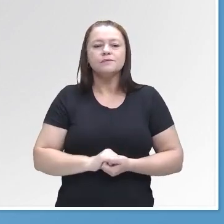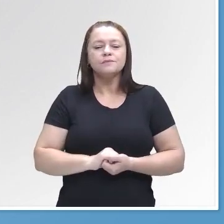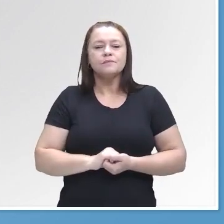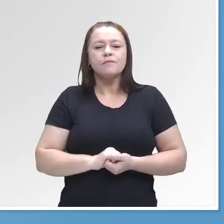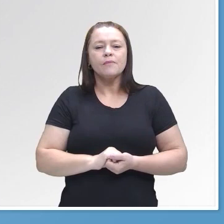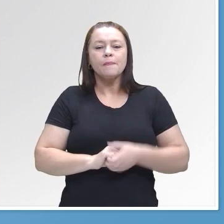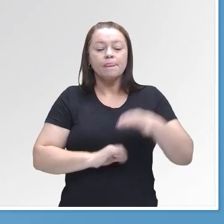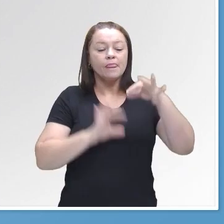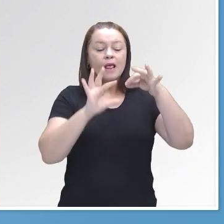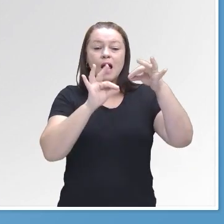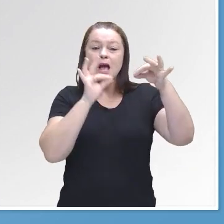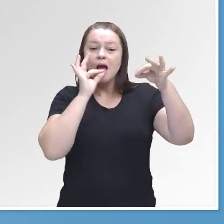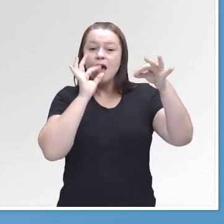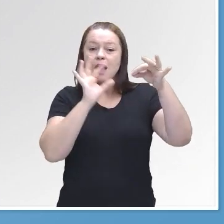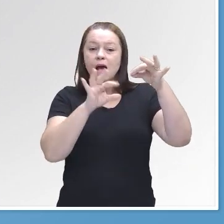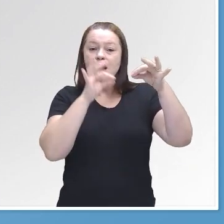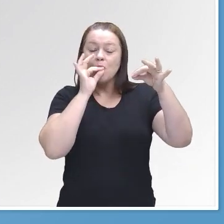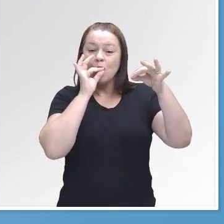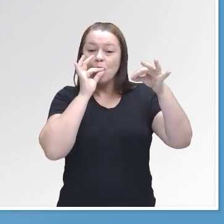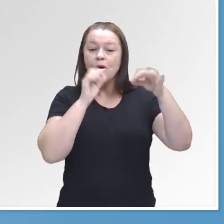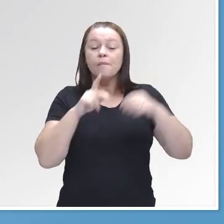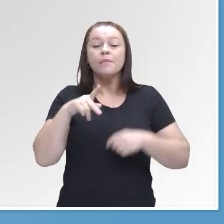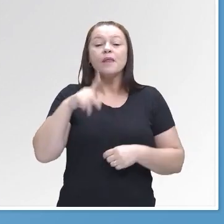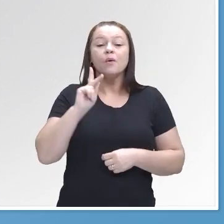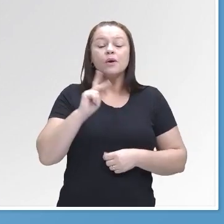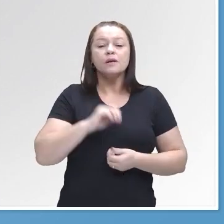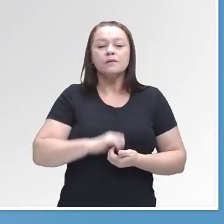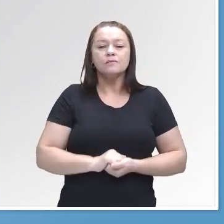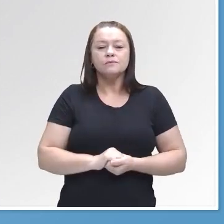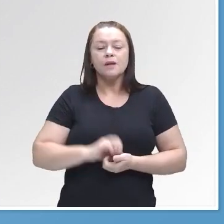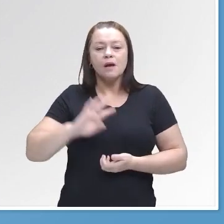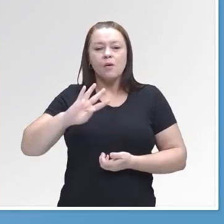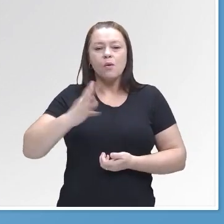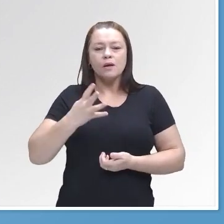R$4,25. Uva, o quilo,